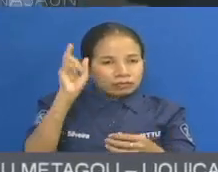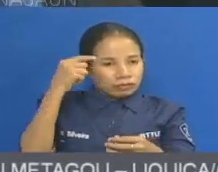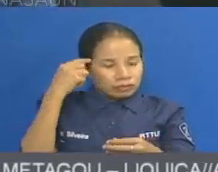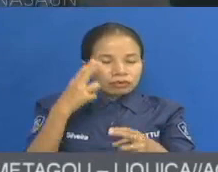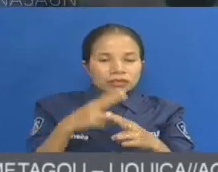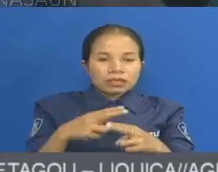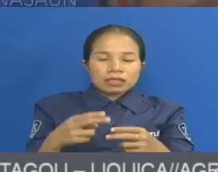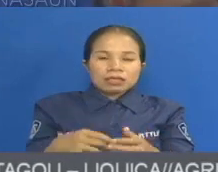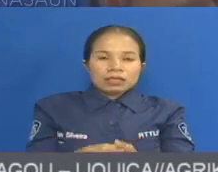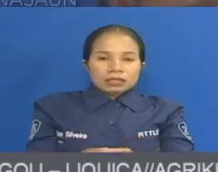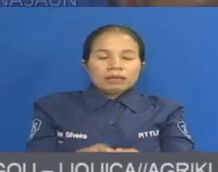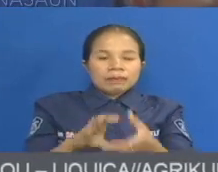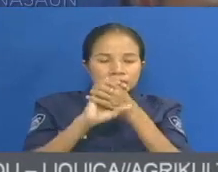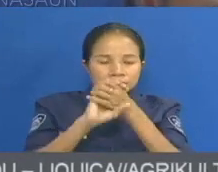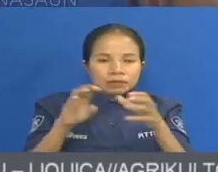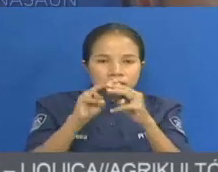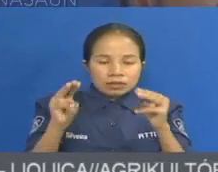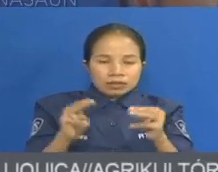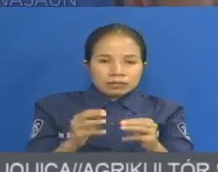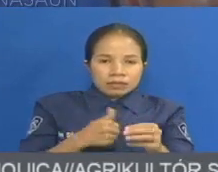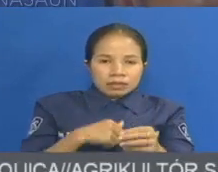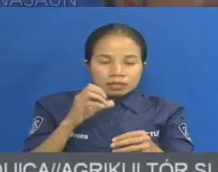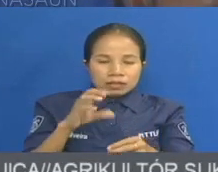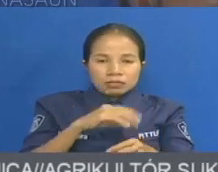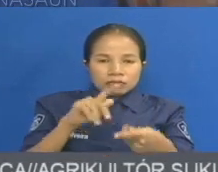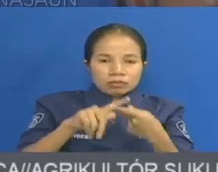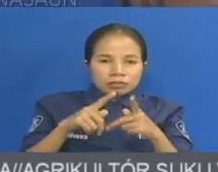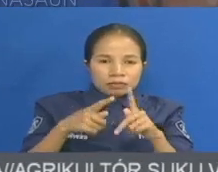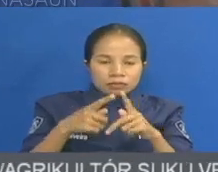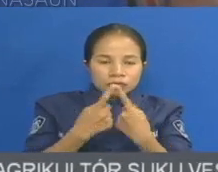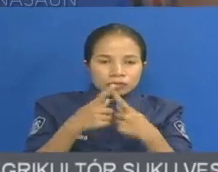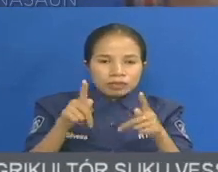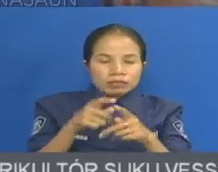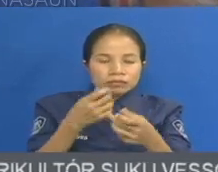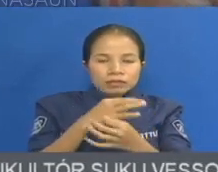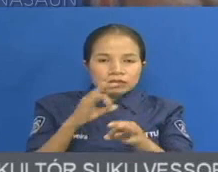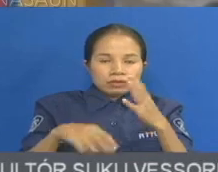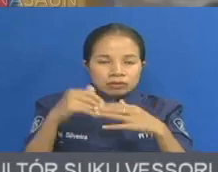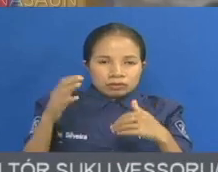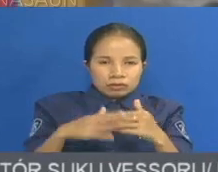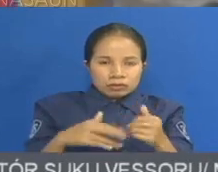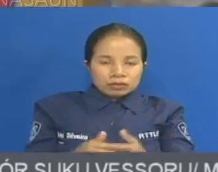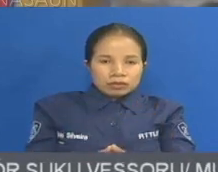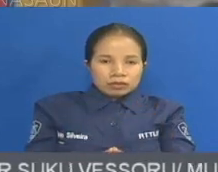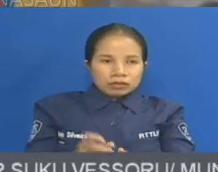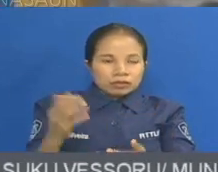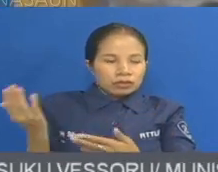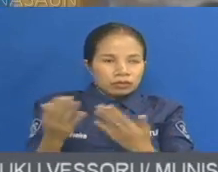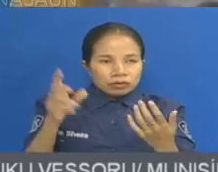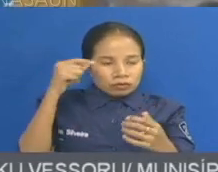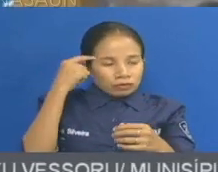Naran, prevenija administrador Município Ainaro, no Companhia NB, finaliza a construção. O governo de Naran,